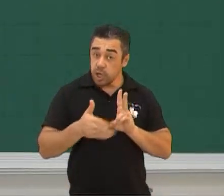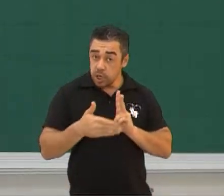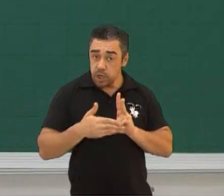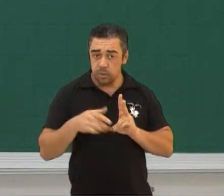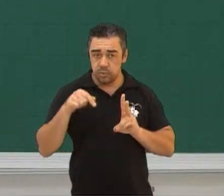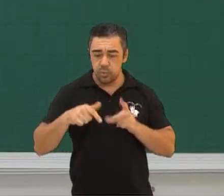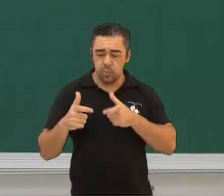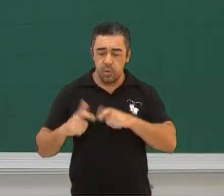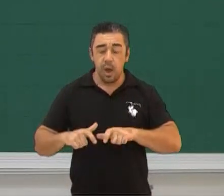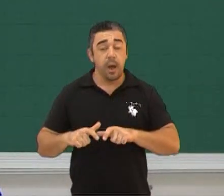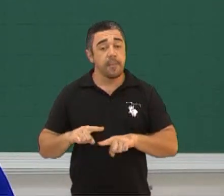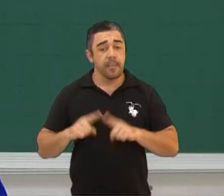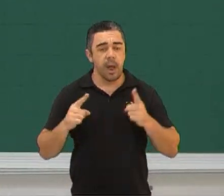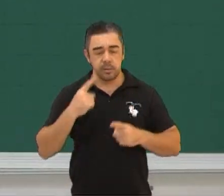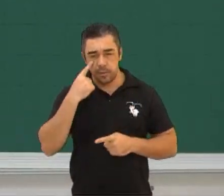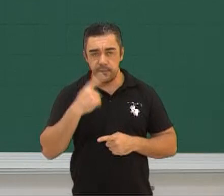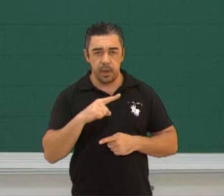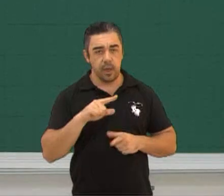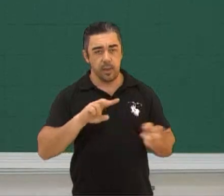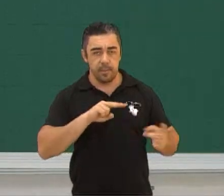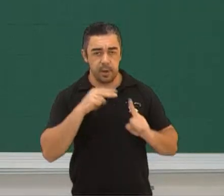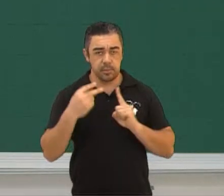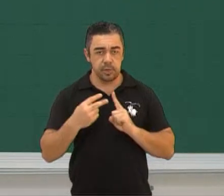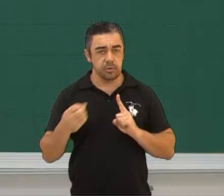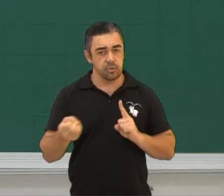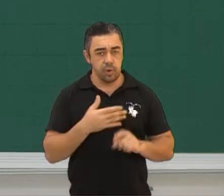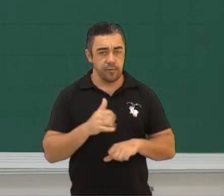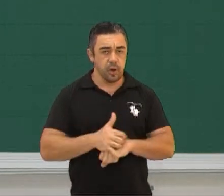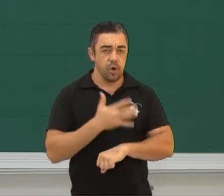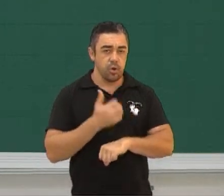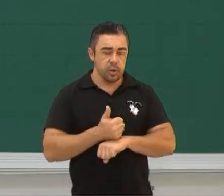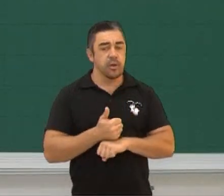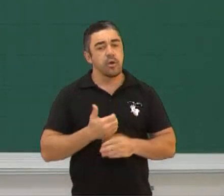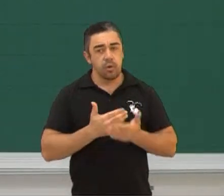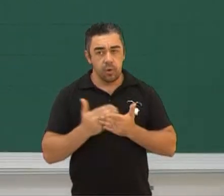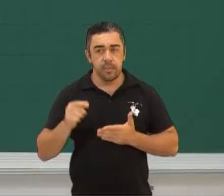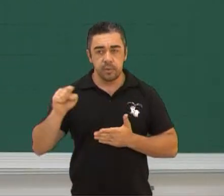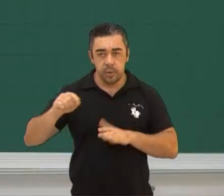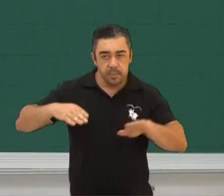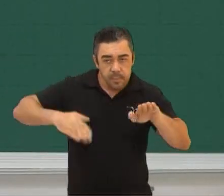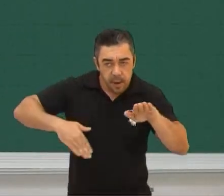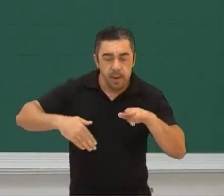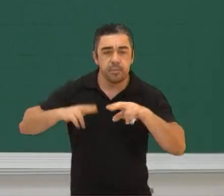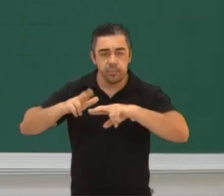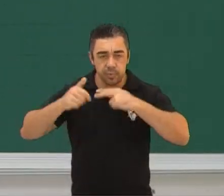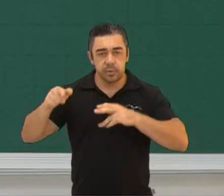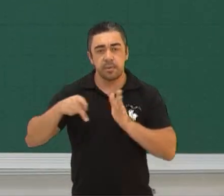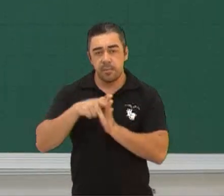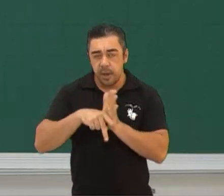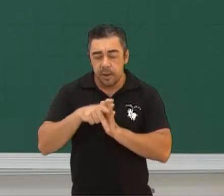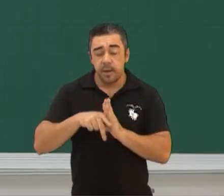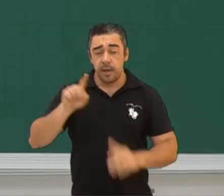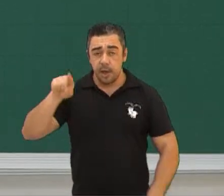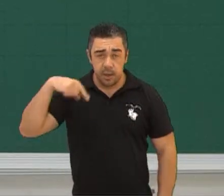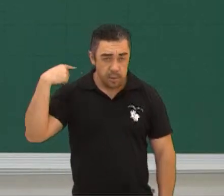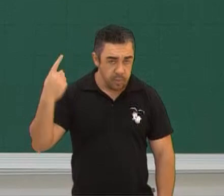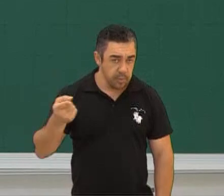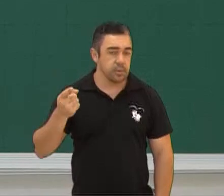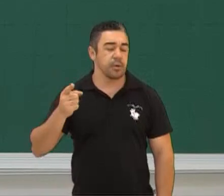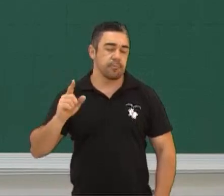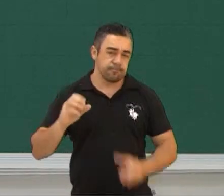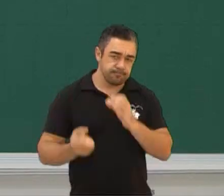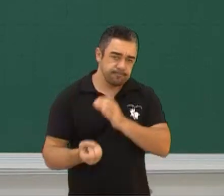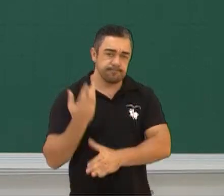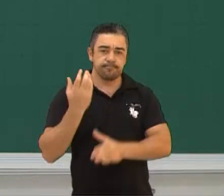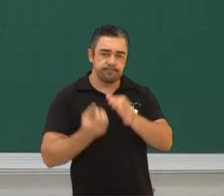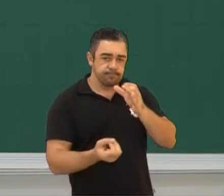essa nova perspectiva de colonização, logicamente, chegou a partir do litoral e, por isso, Paranaguá. As demais foram